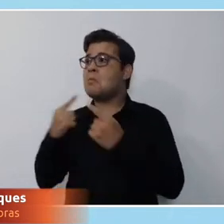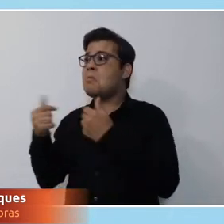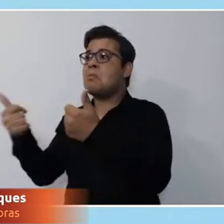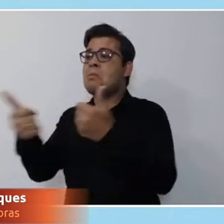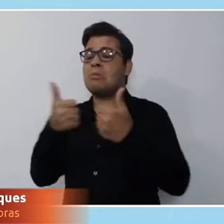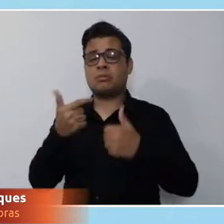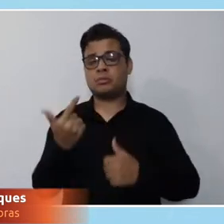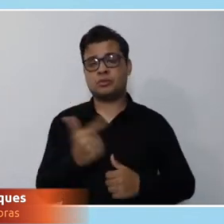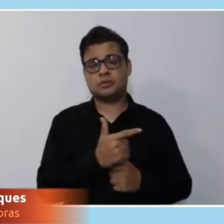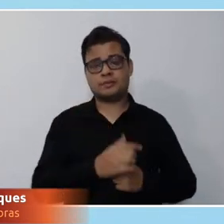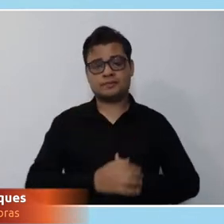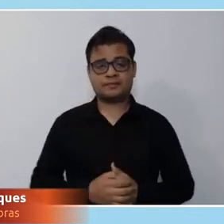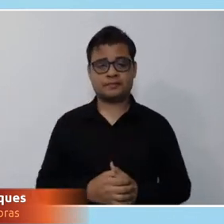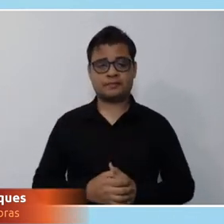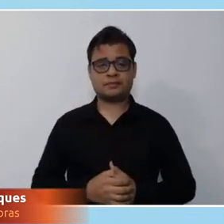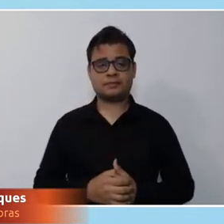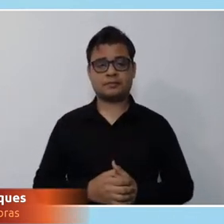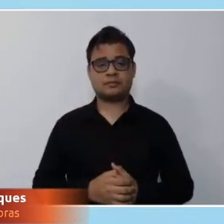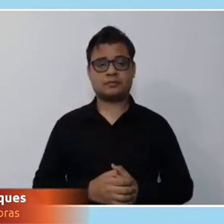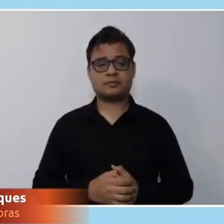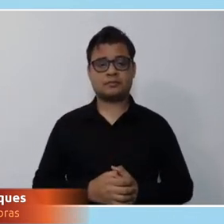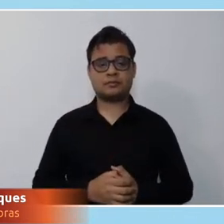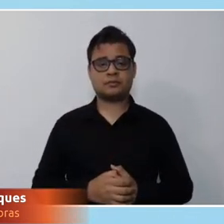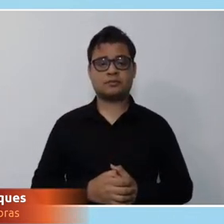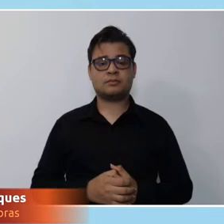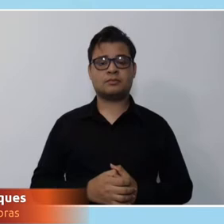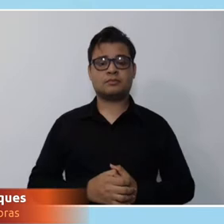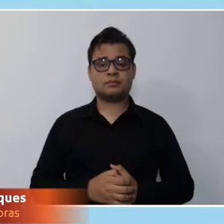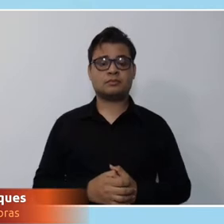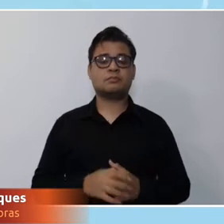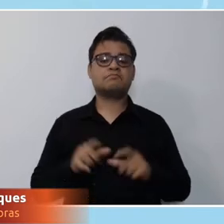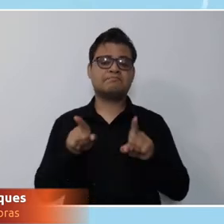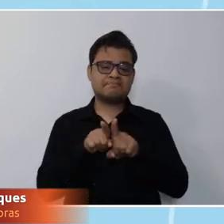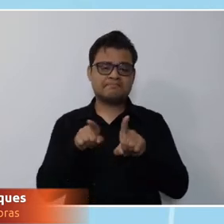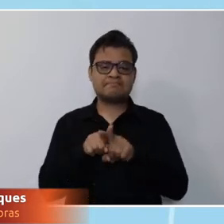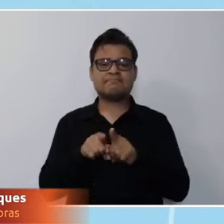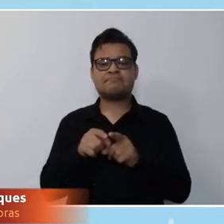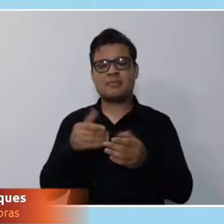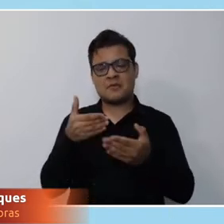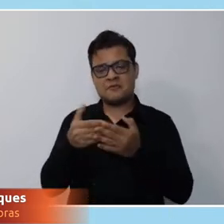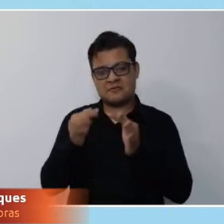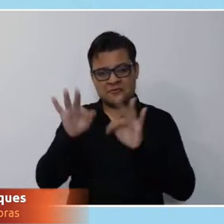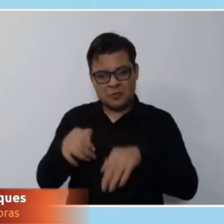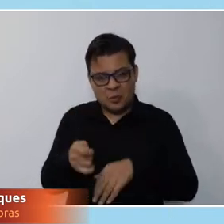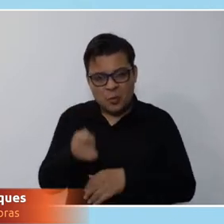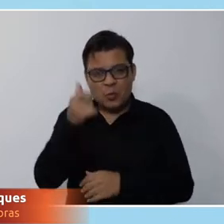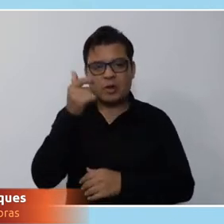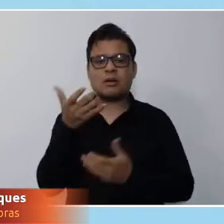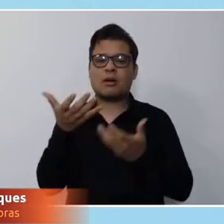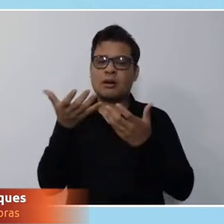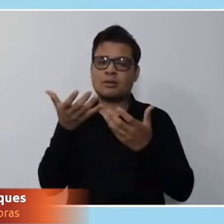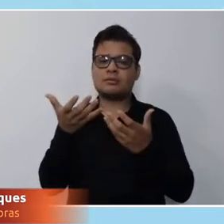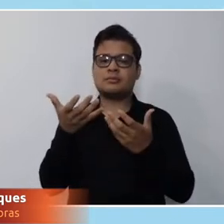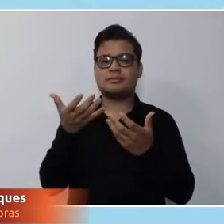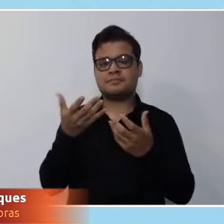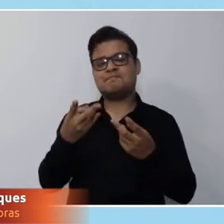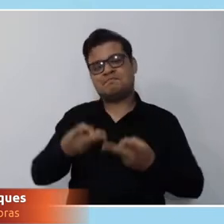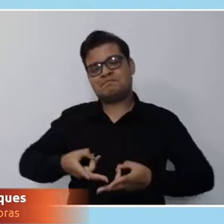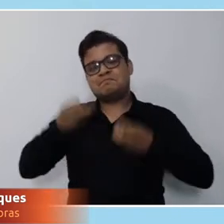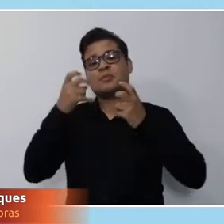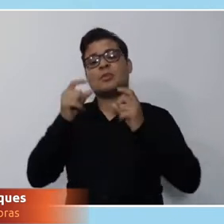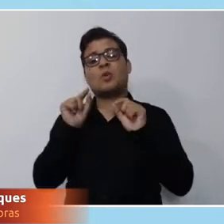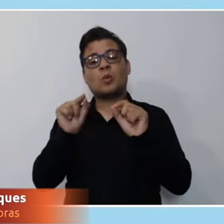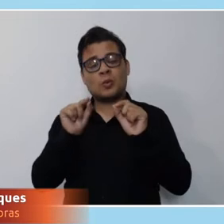finalizar, professor, que nosso tempo está quase terminando, duas coisas interessantes que eu também notei nessa visita é: